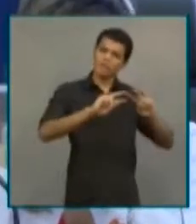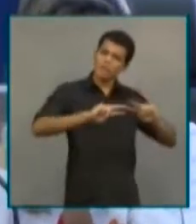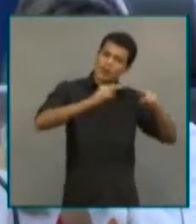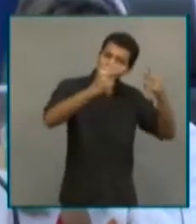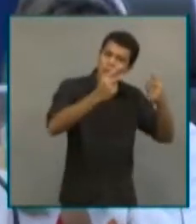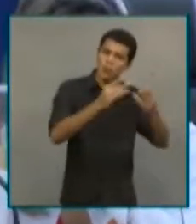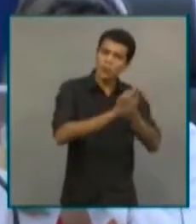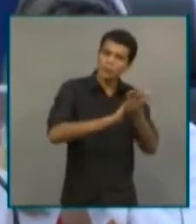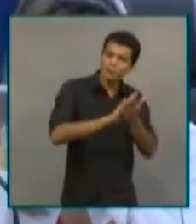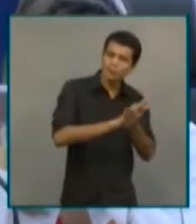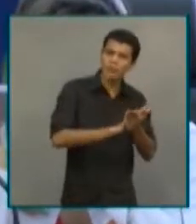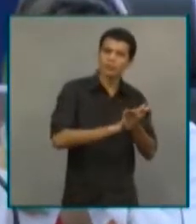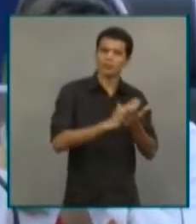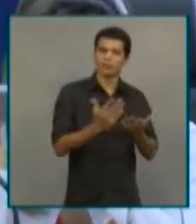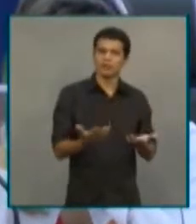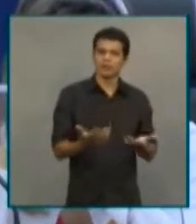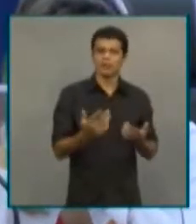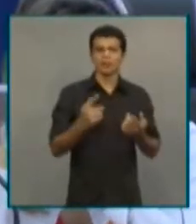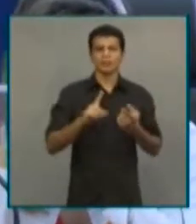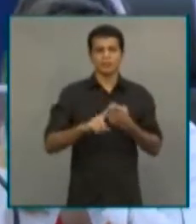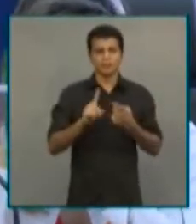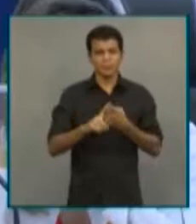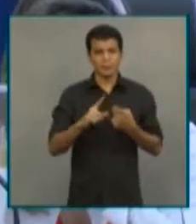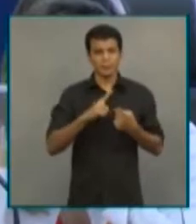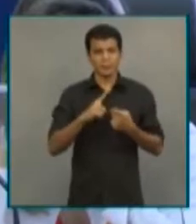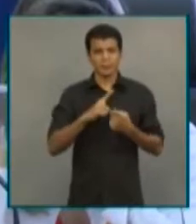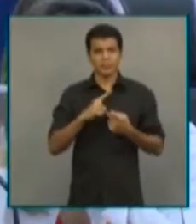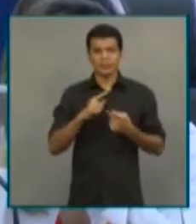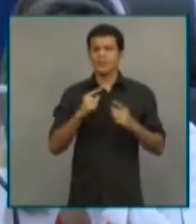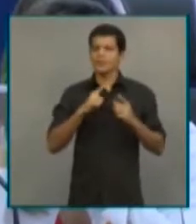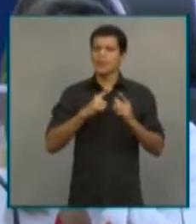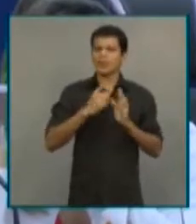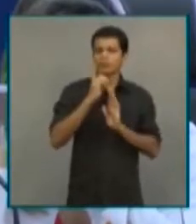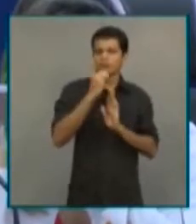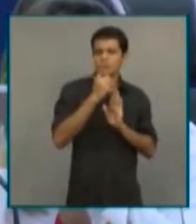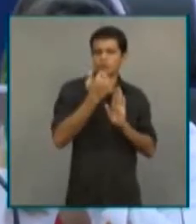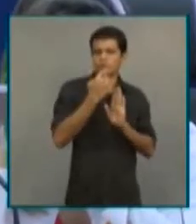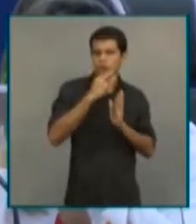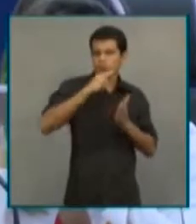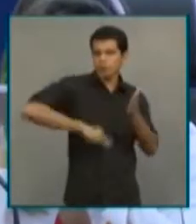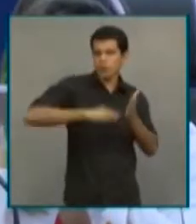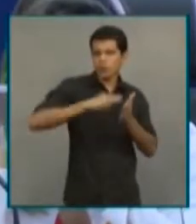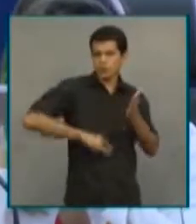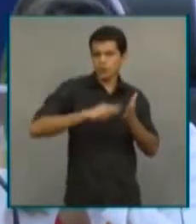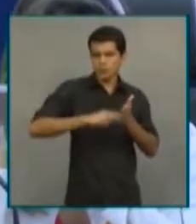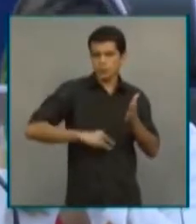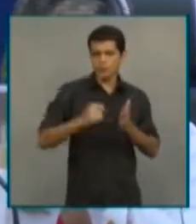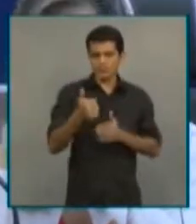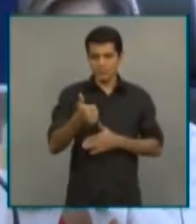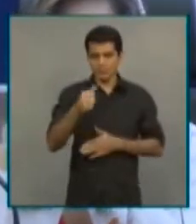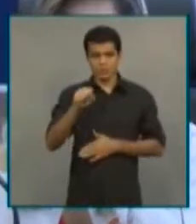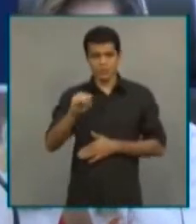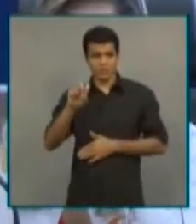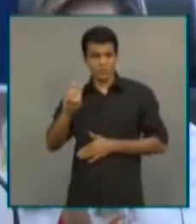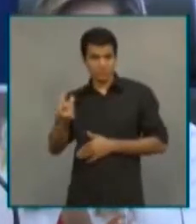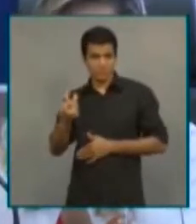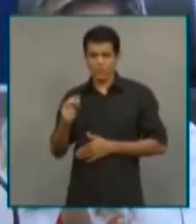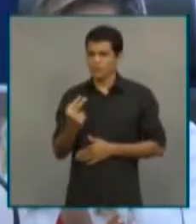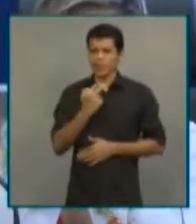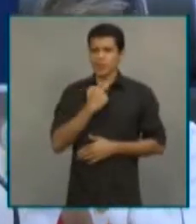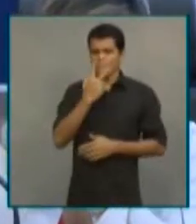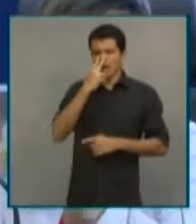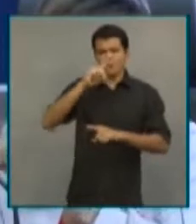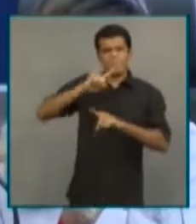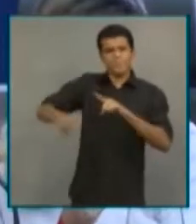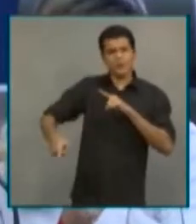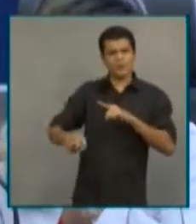foi agora editado o provimento 185, que não permite a redução de anuidade, não olhou para esse jovem